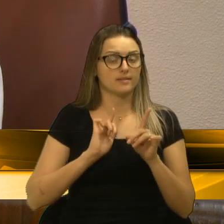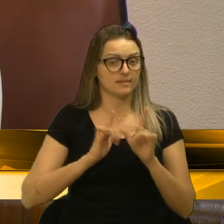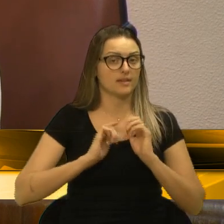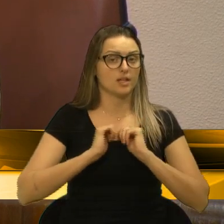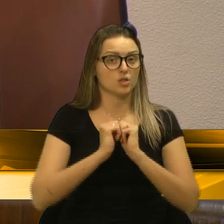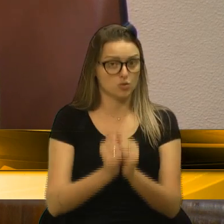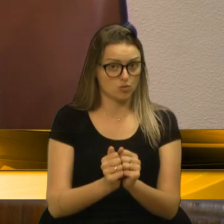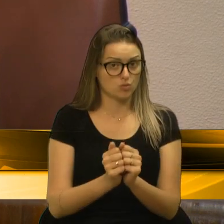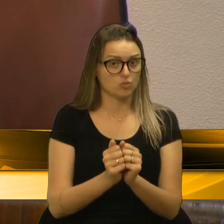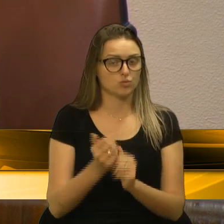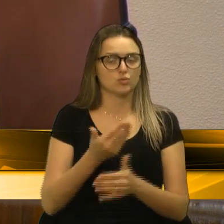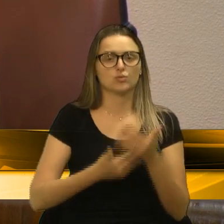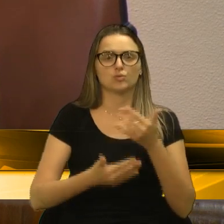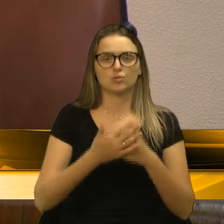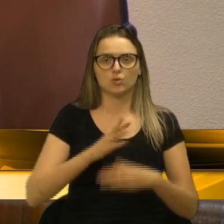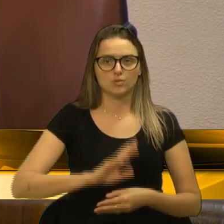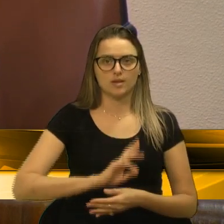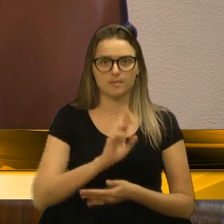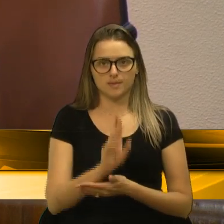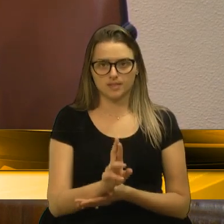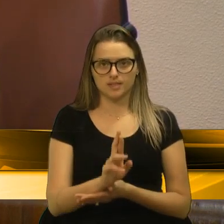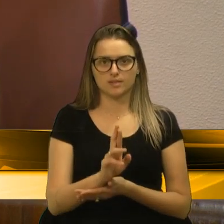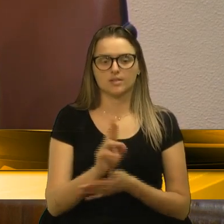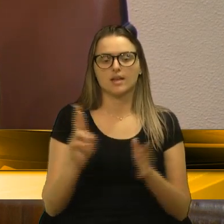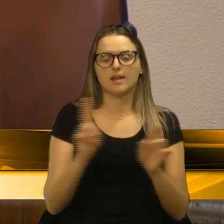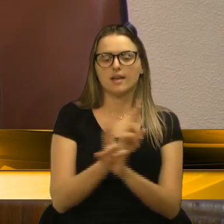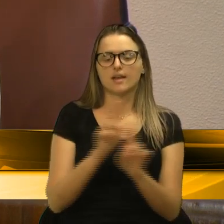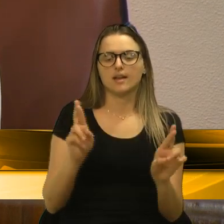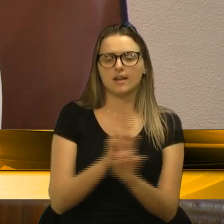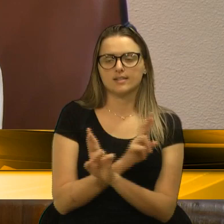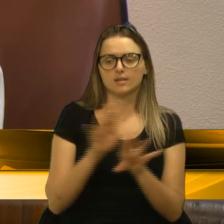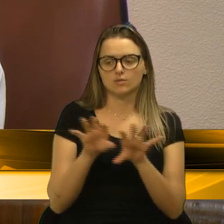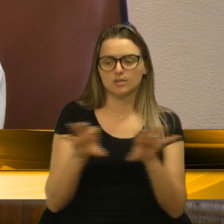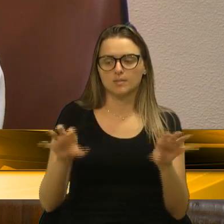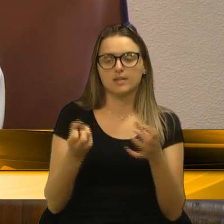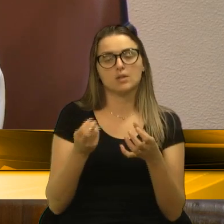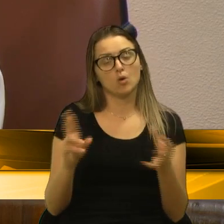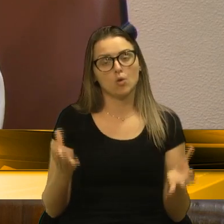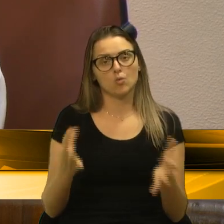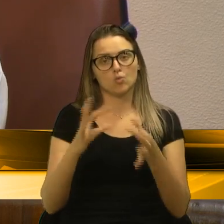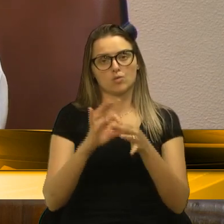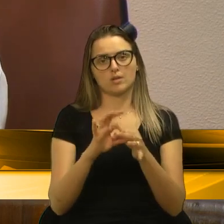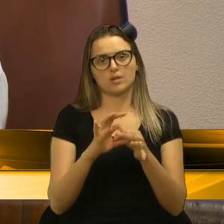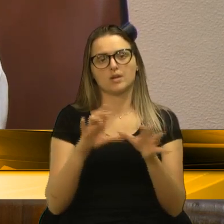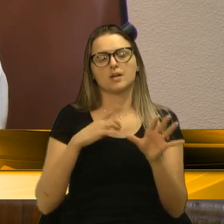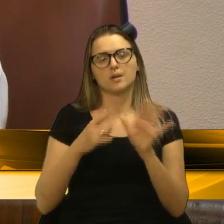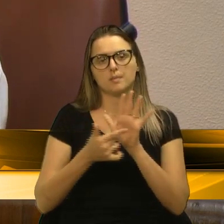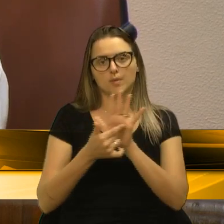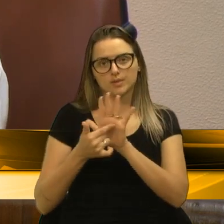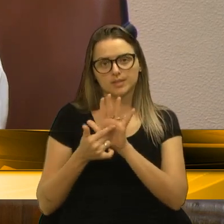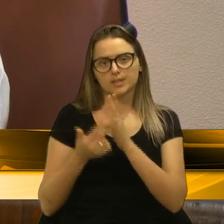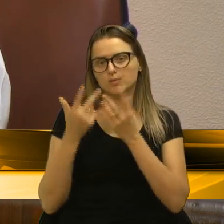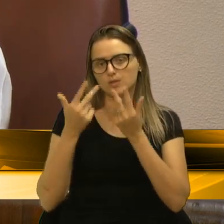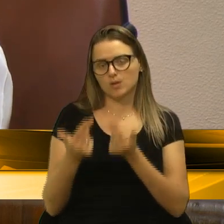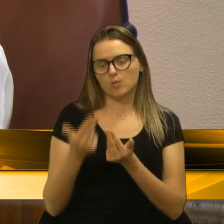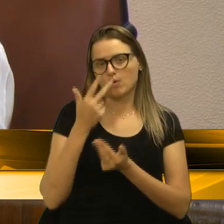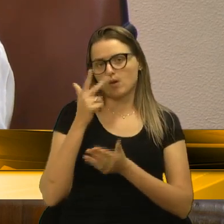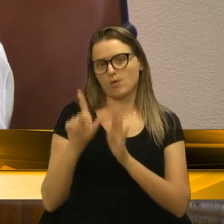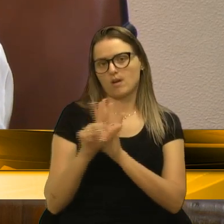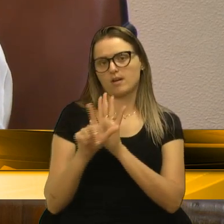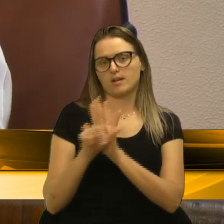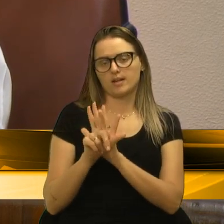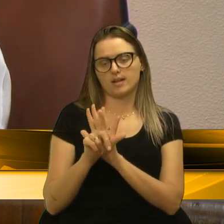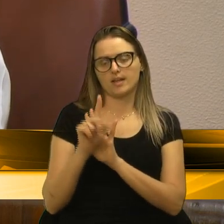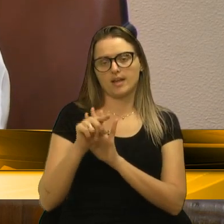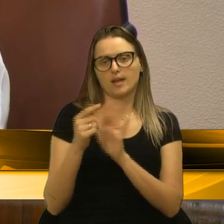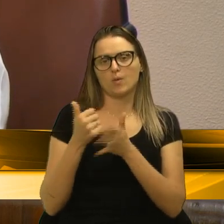seus representantes relações de dependência ou aliança, ressalvada na forma da lei, a colaboração de